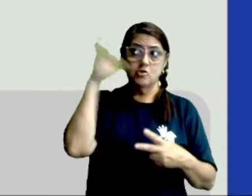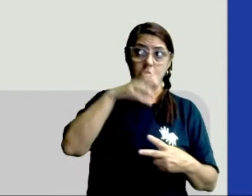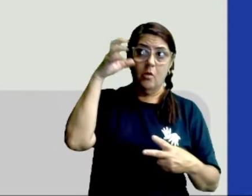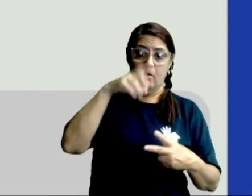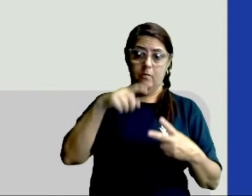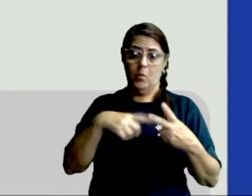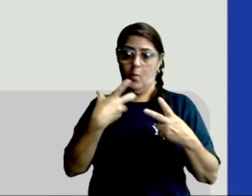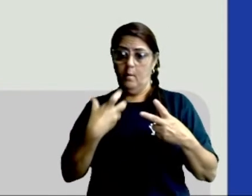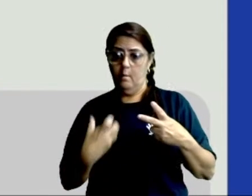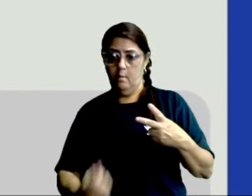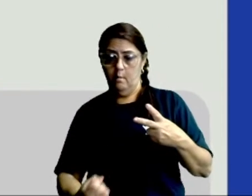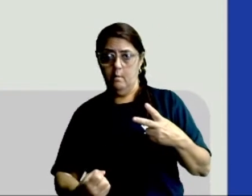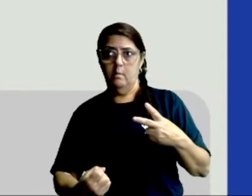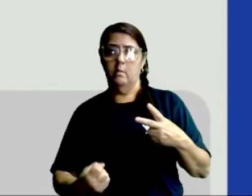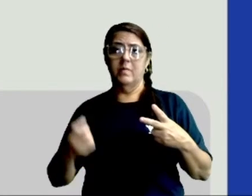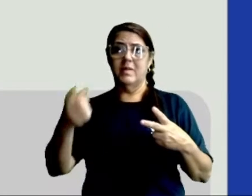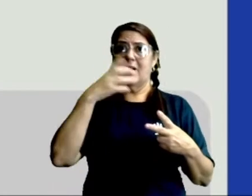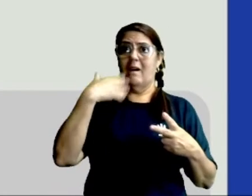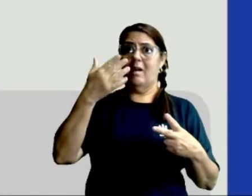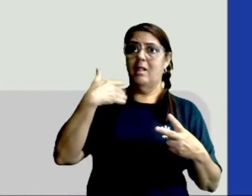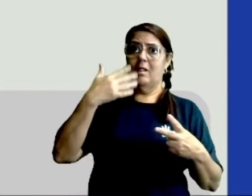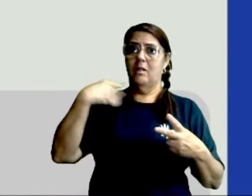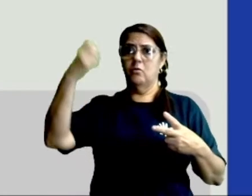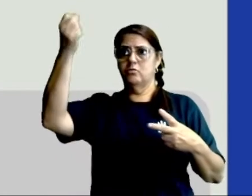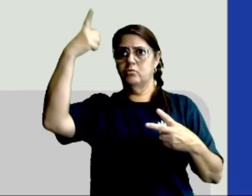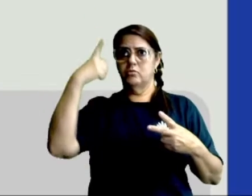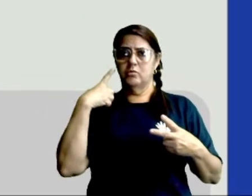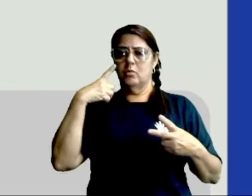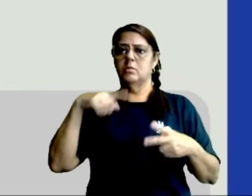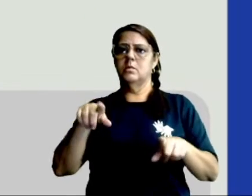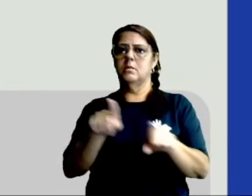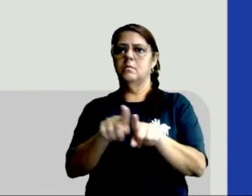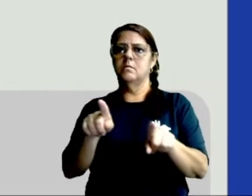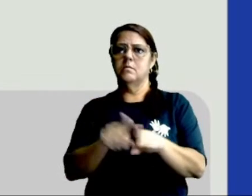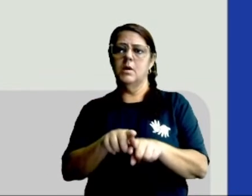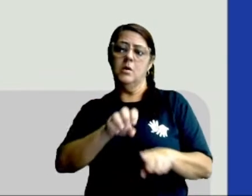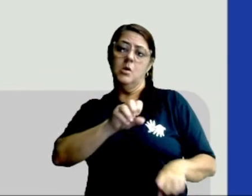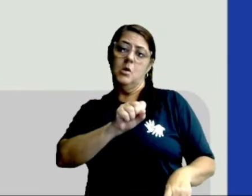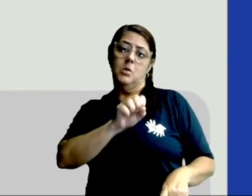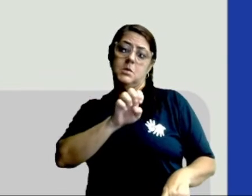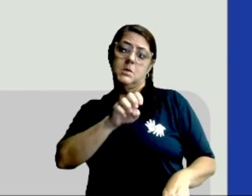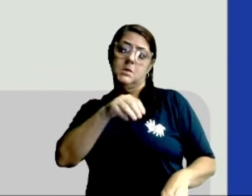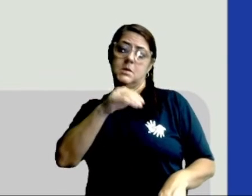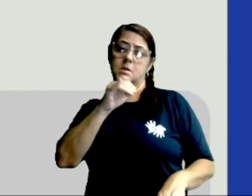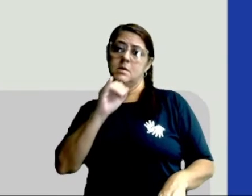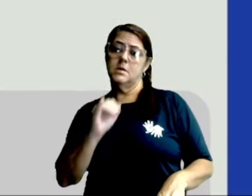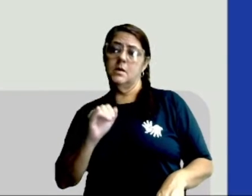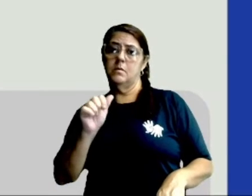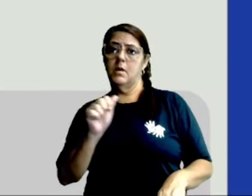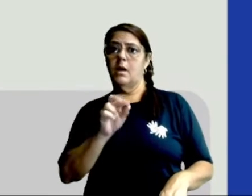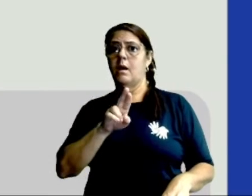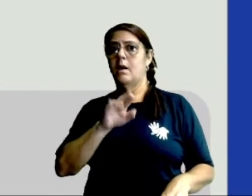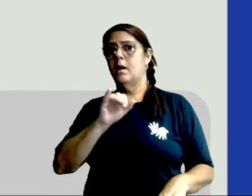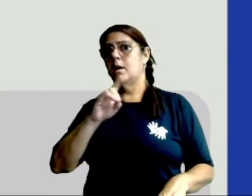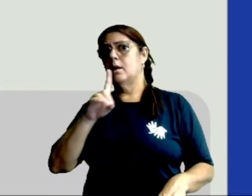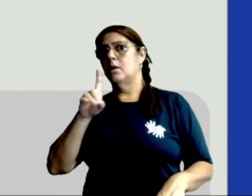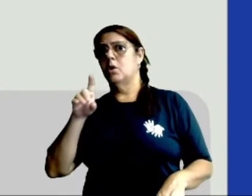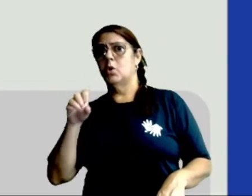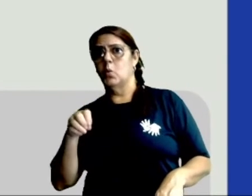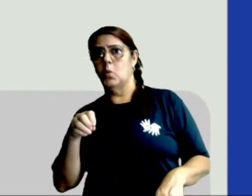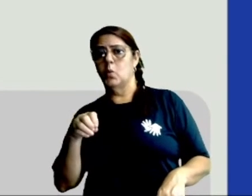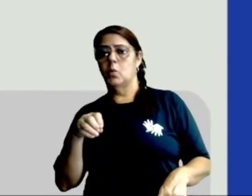uma seca. Então você tem ali o semiárido aqui, que é característica da nossa